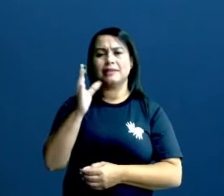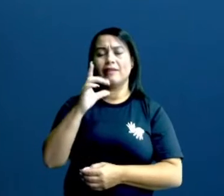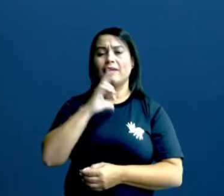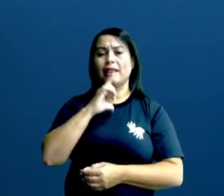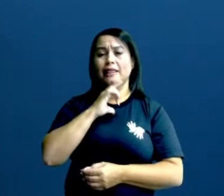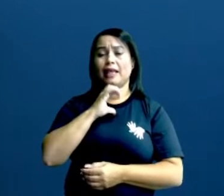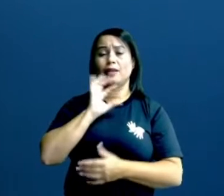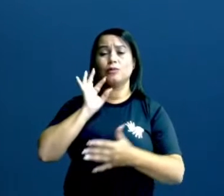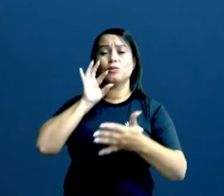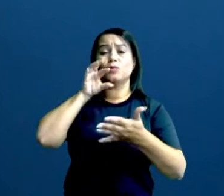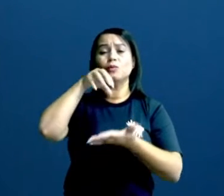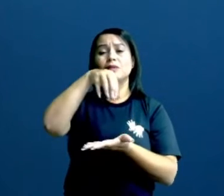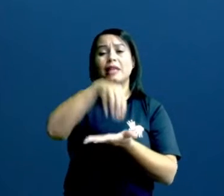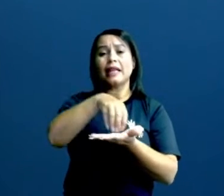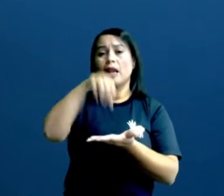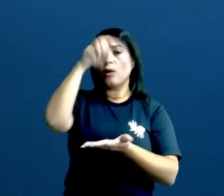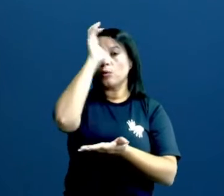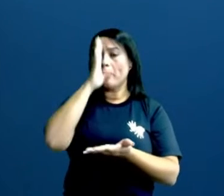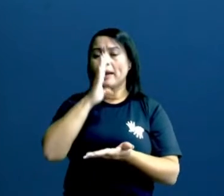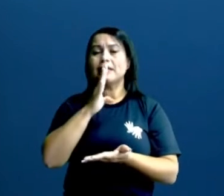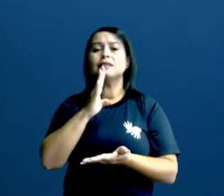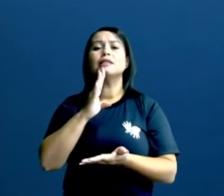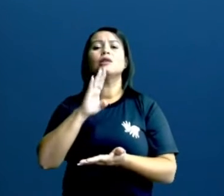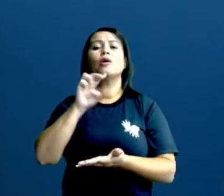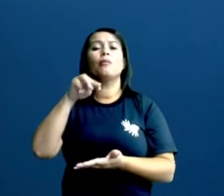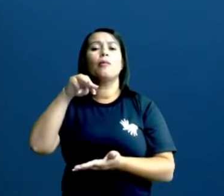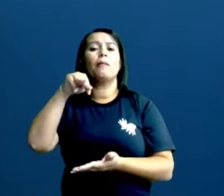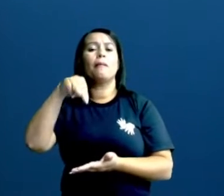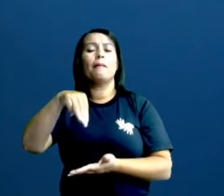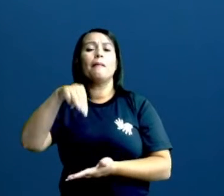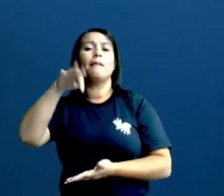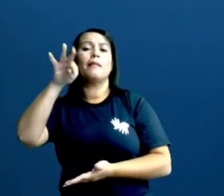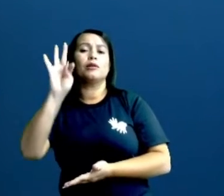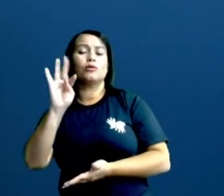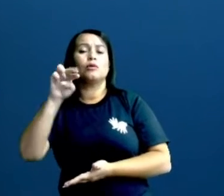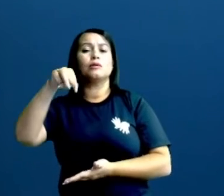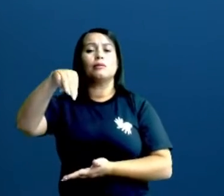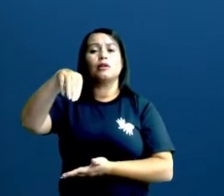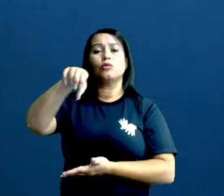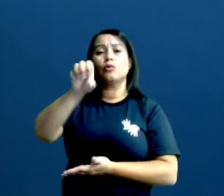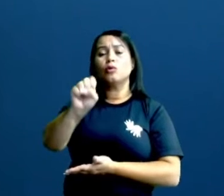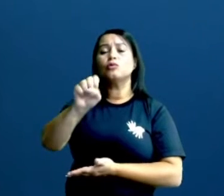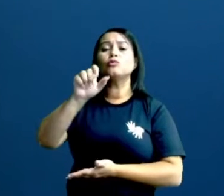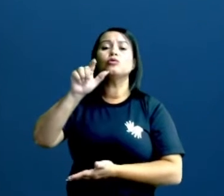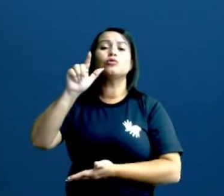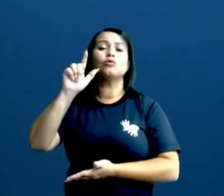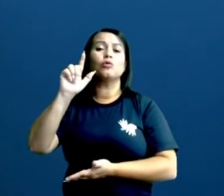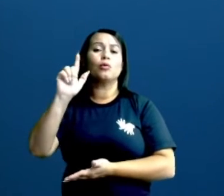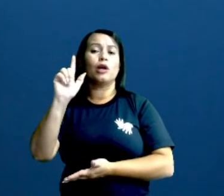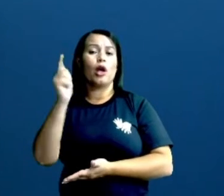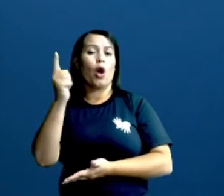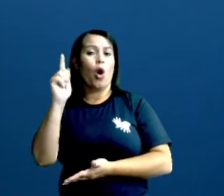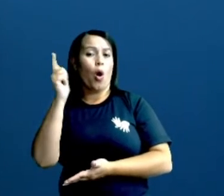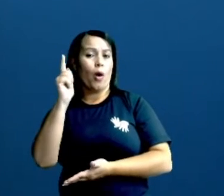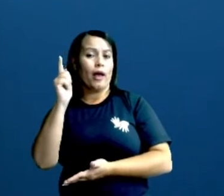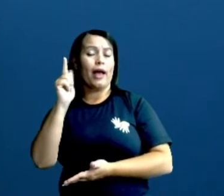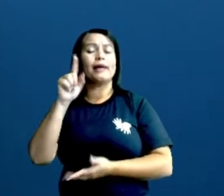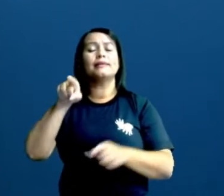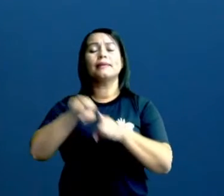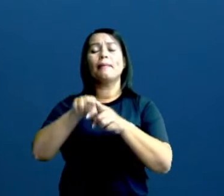do Brasil, formada por Mato Grosso do Sul e Goiás, né, e o Distrito Federal. A gente